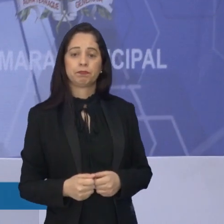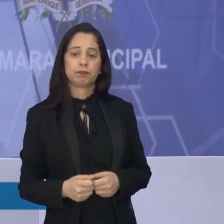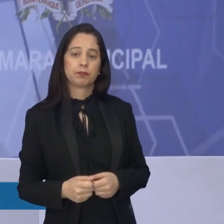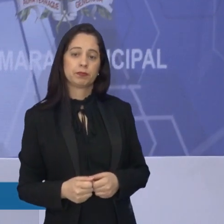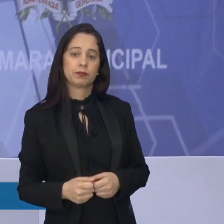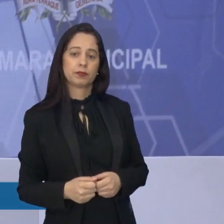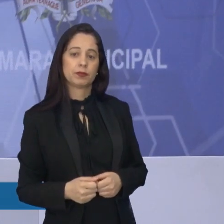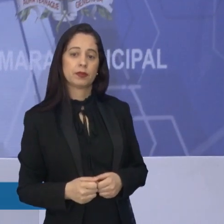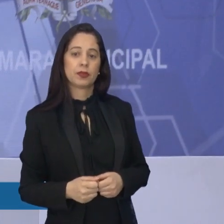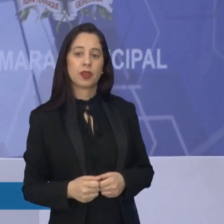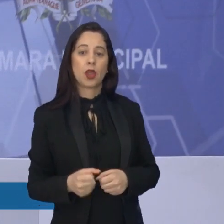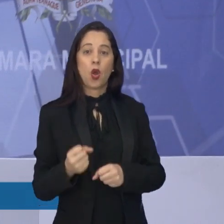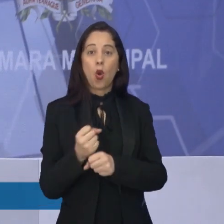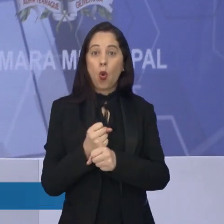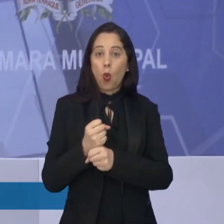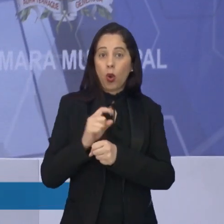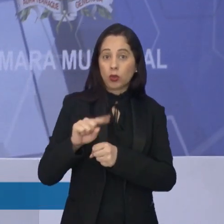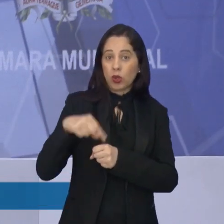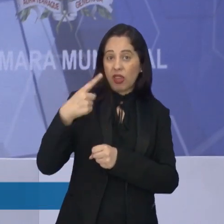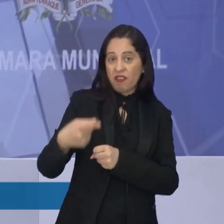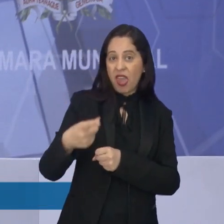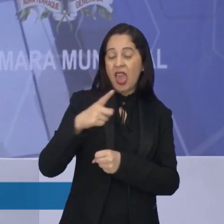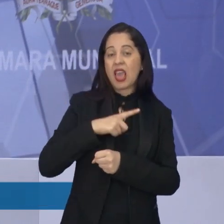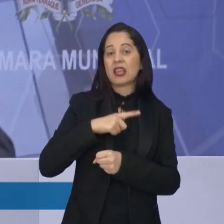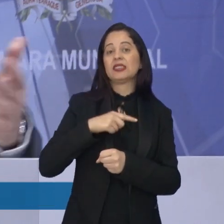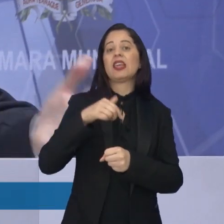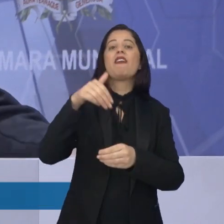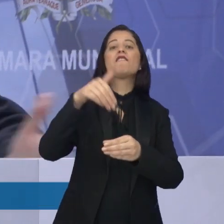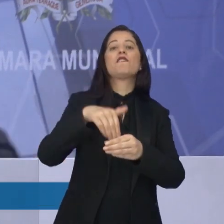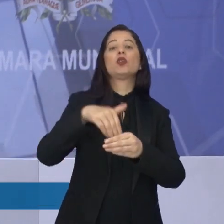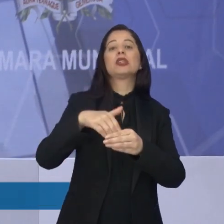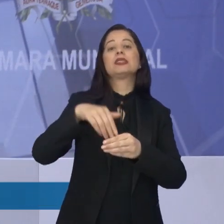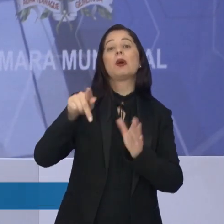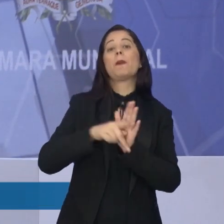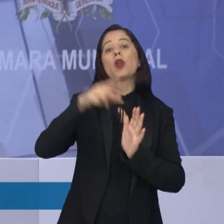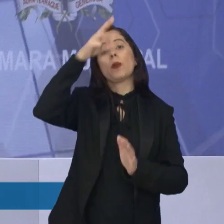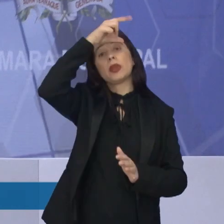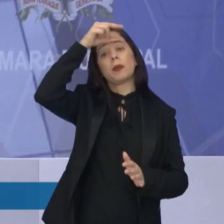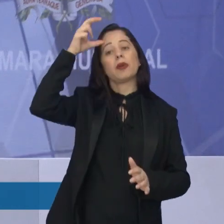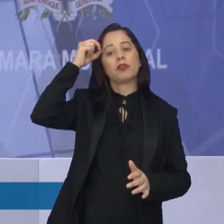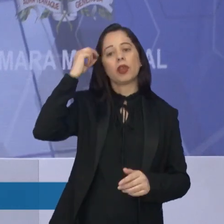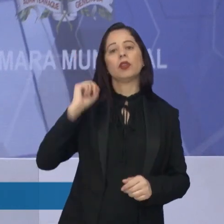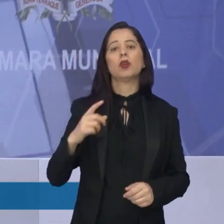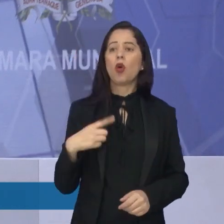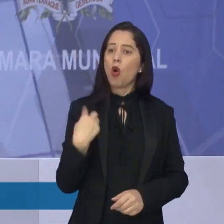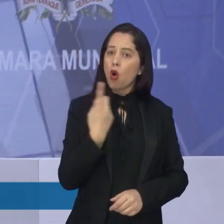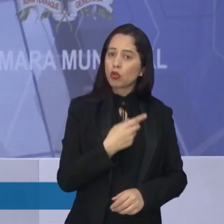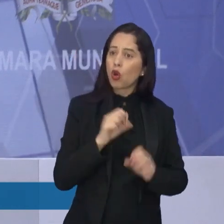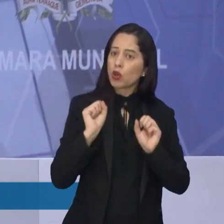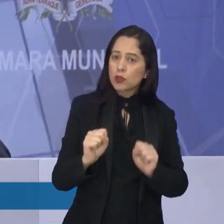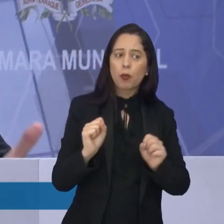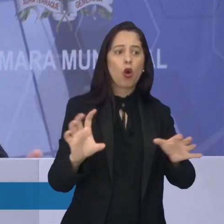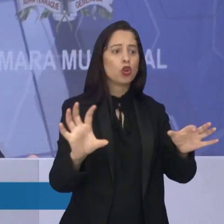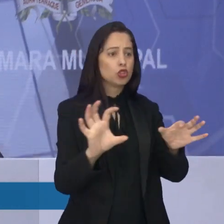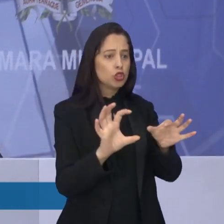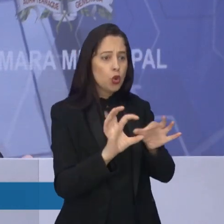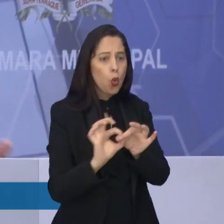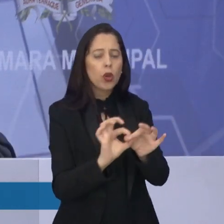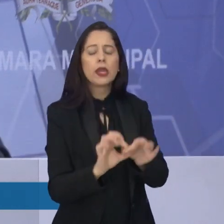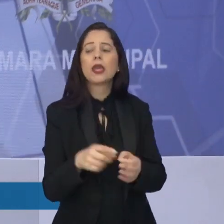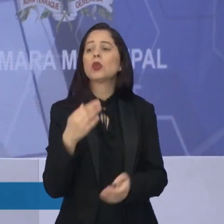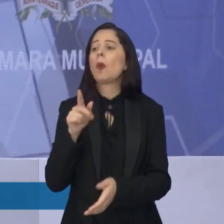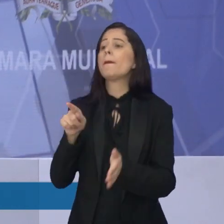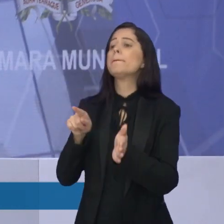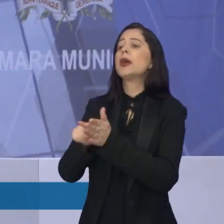Nós teremos eleições para prefeito o ano que vem. Que tal exigirmos de todos os candidatos um compromisso